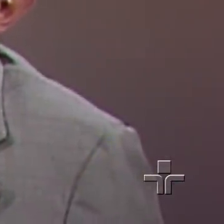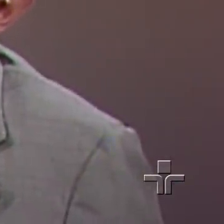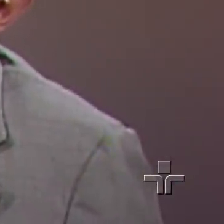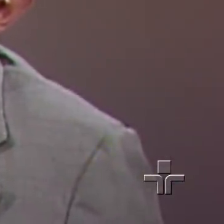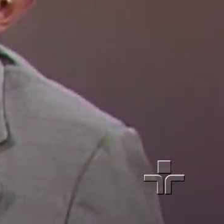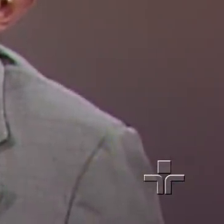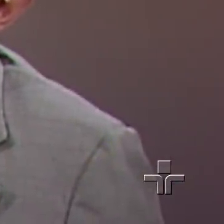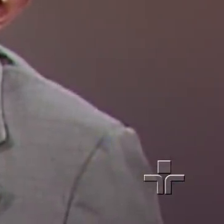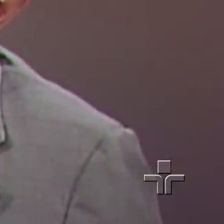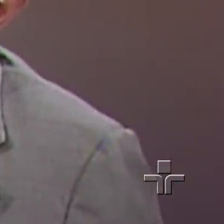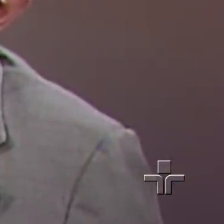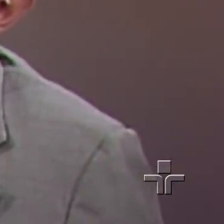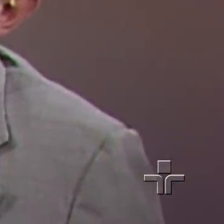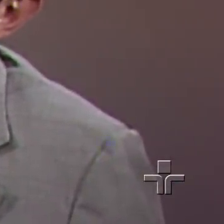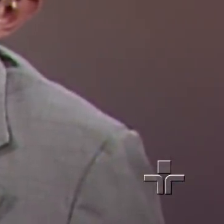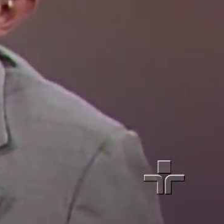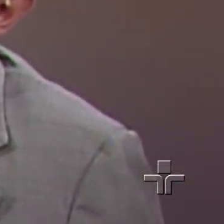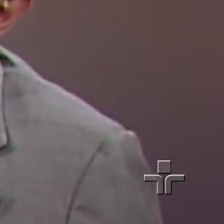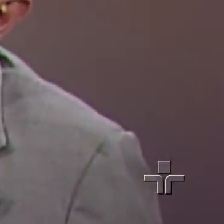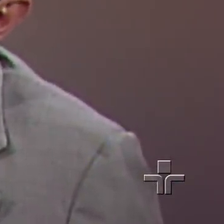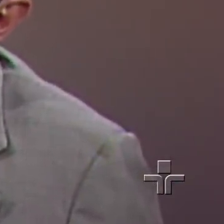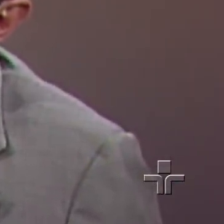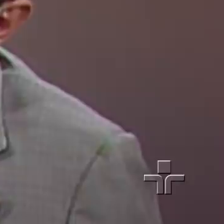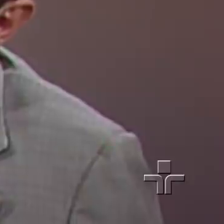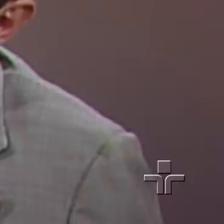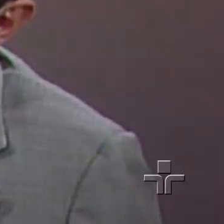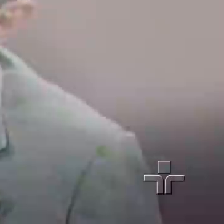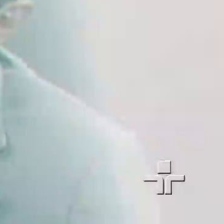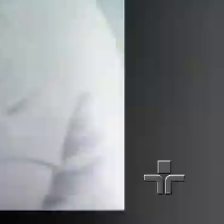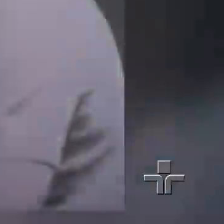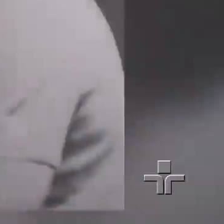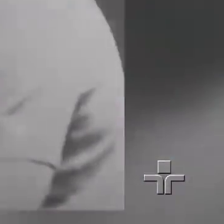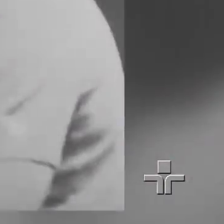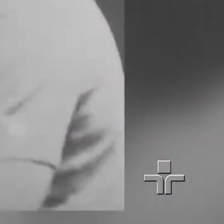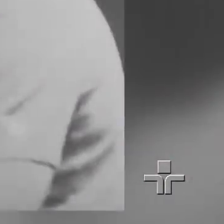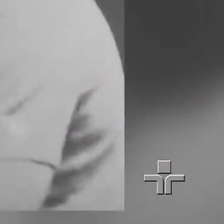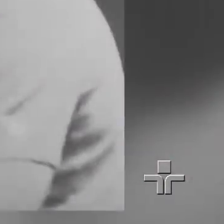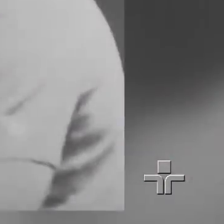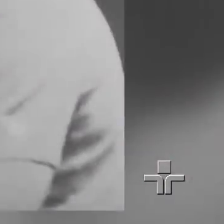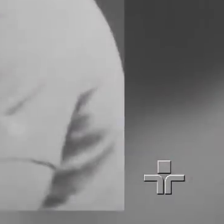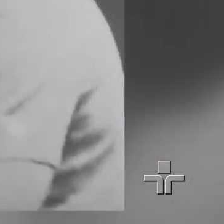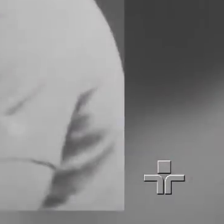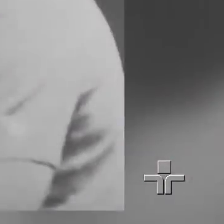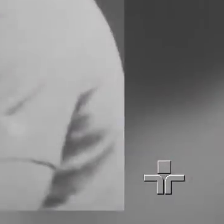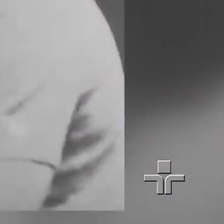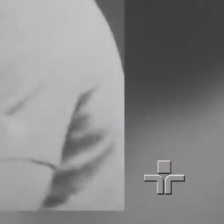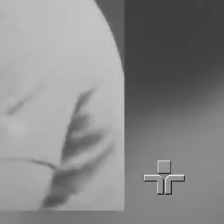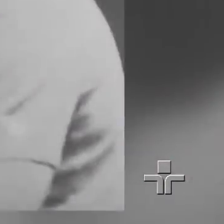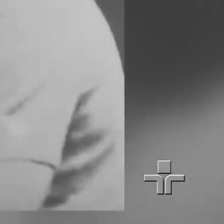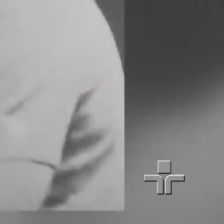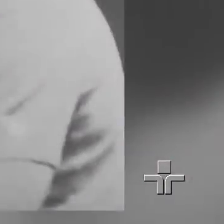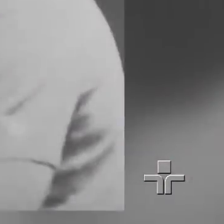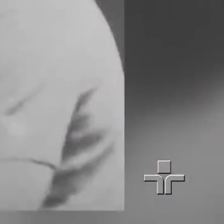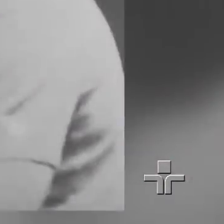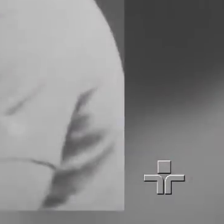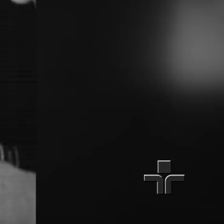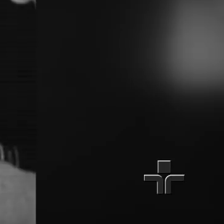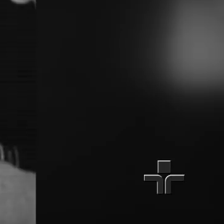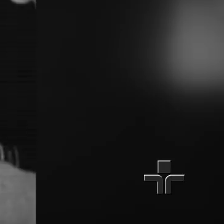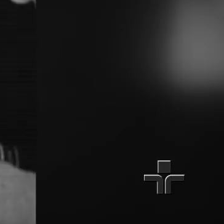em praticar um jornalismo que seja crítico, apartidário e pluralista. Quem é? É o Zé